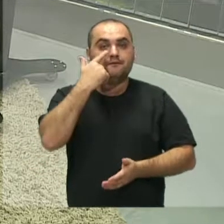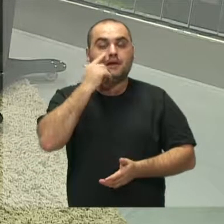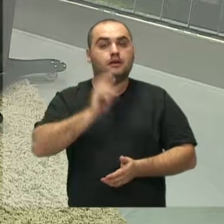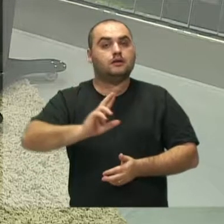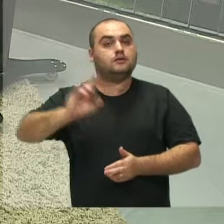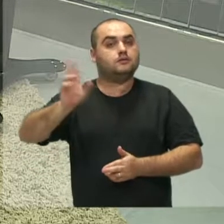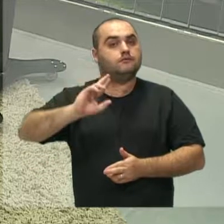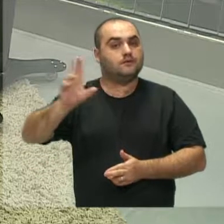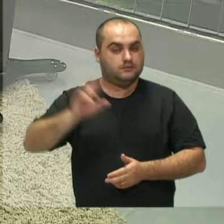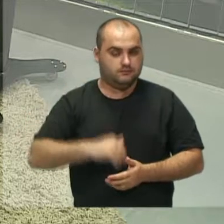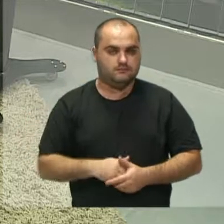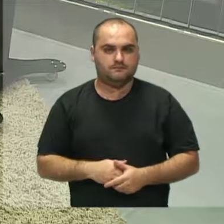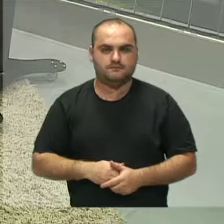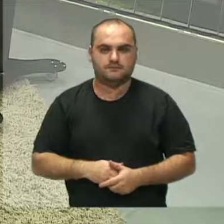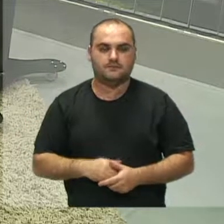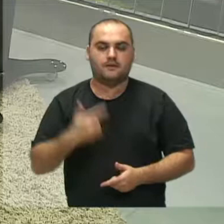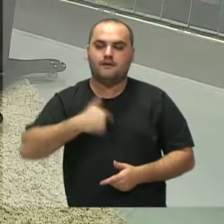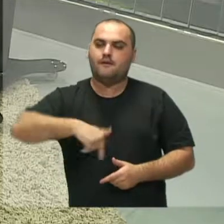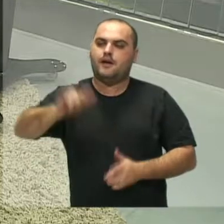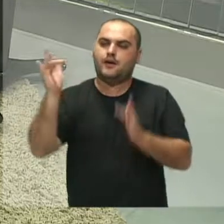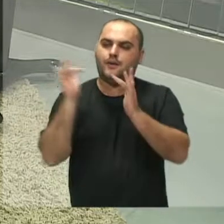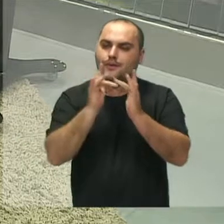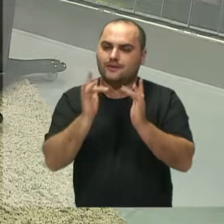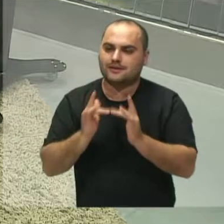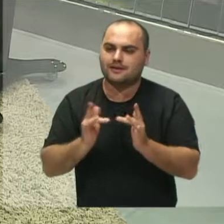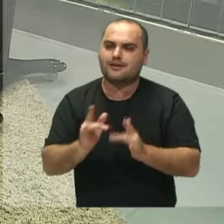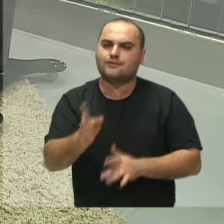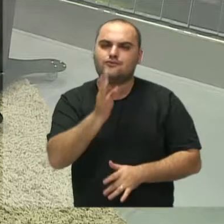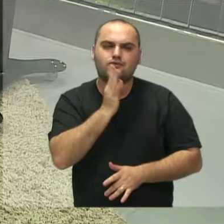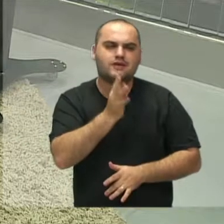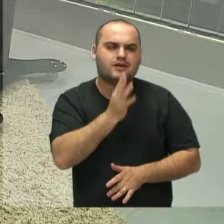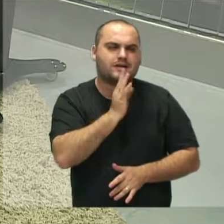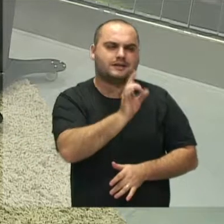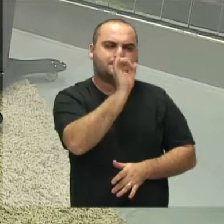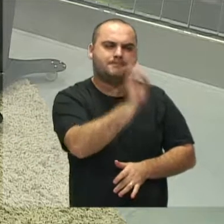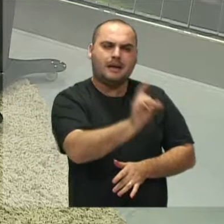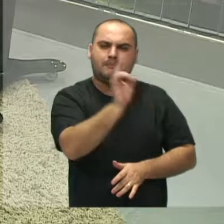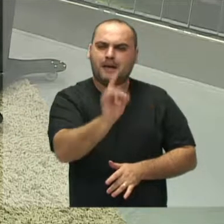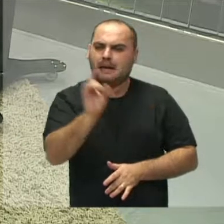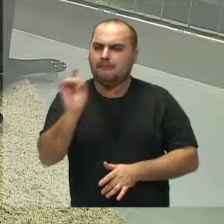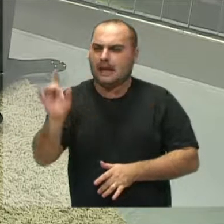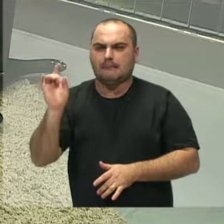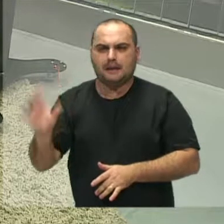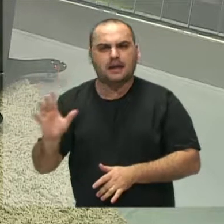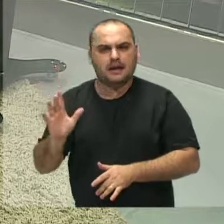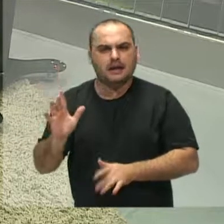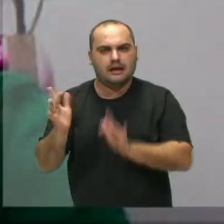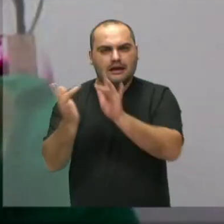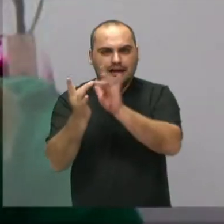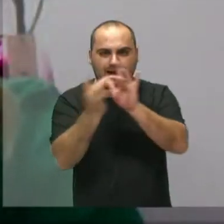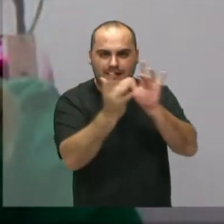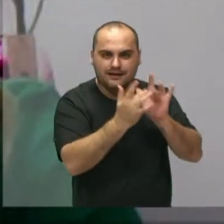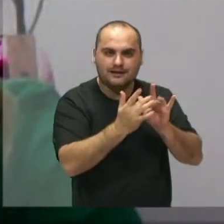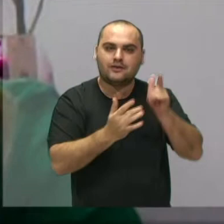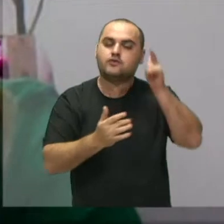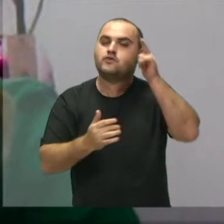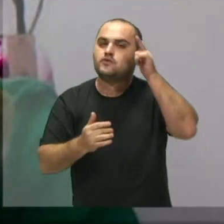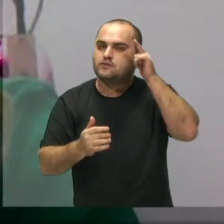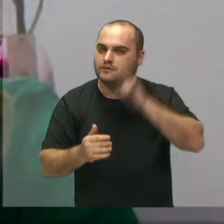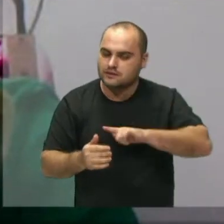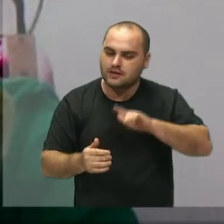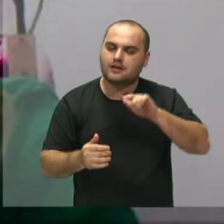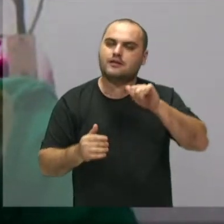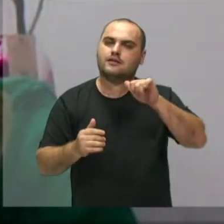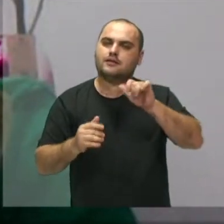assim. Quando a gente passa a conviver e conhece a realidade de cada um, e tu consegue te colocar no